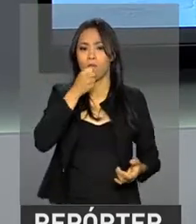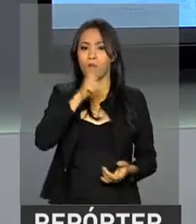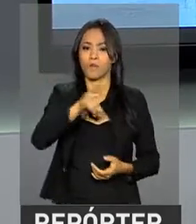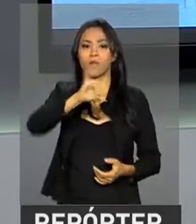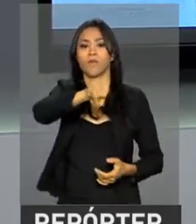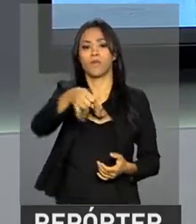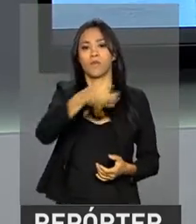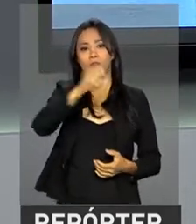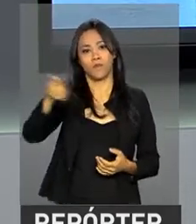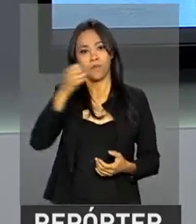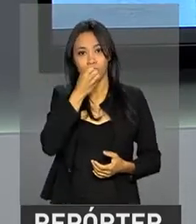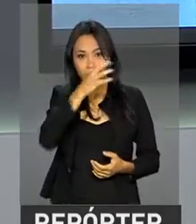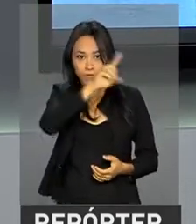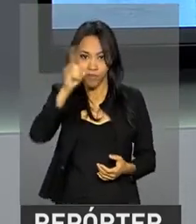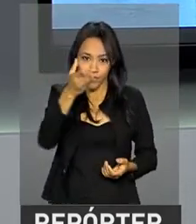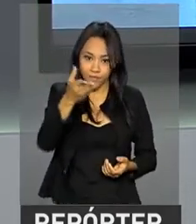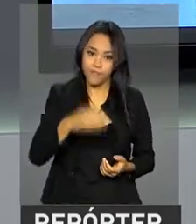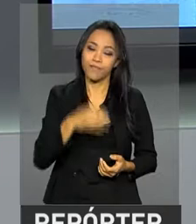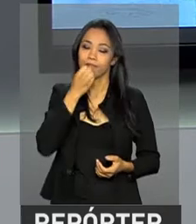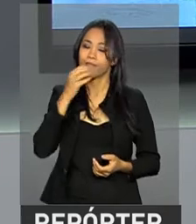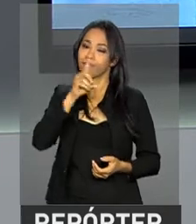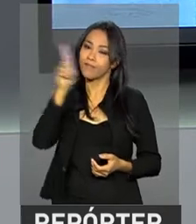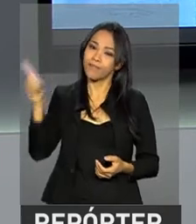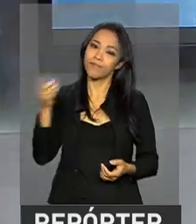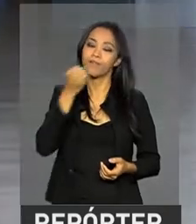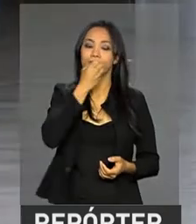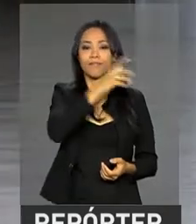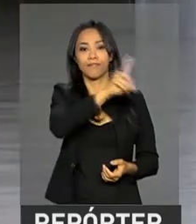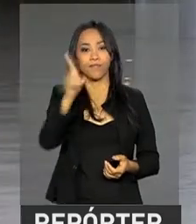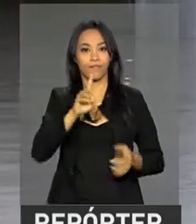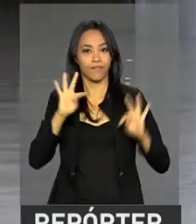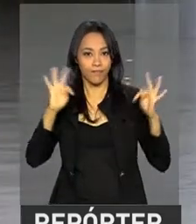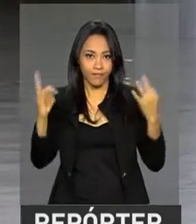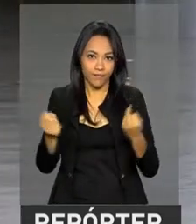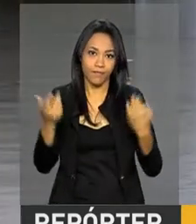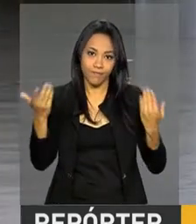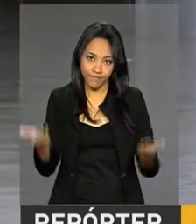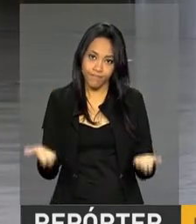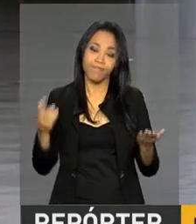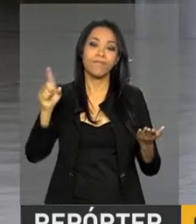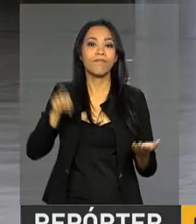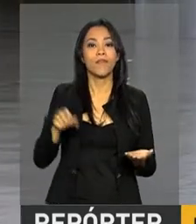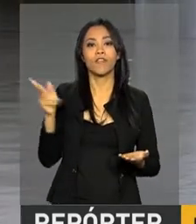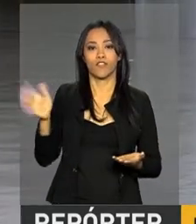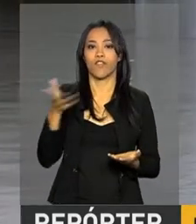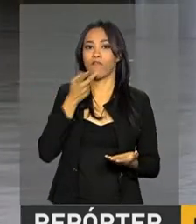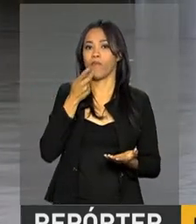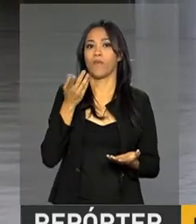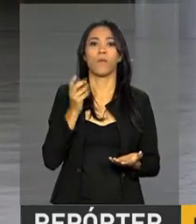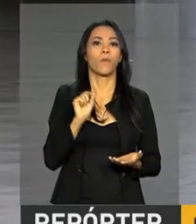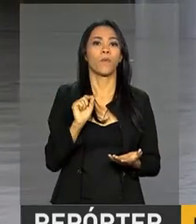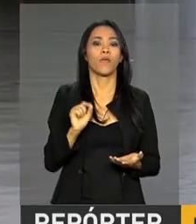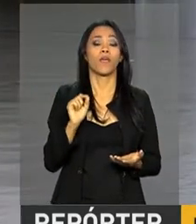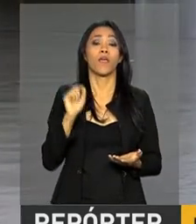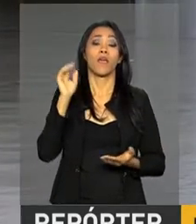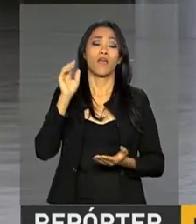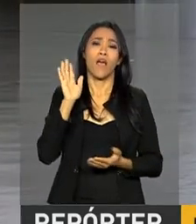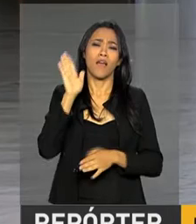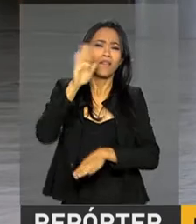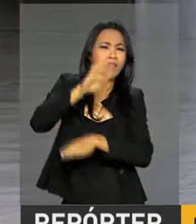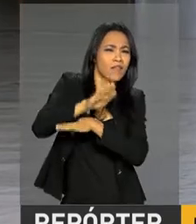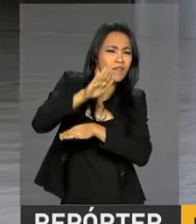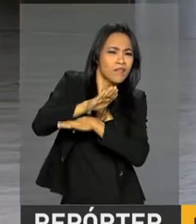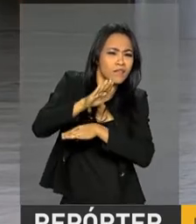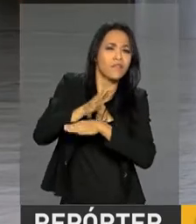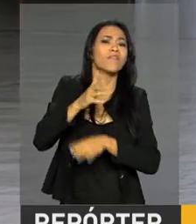dia, João Pedro. Oi, Carla, bom dia a você, bom dia a todos. É isso, viu, Carla? Como você falou, no final da tarde o presidente Michel